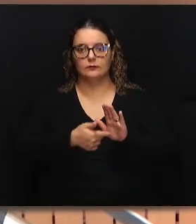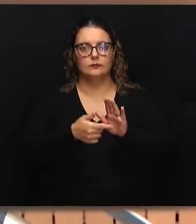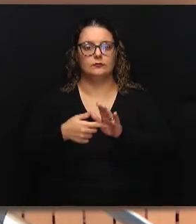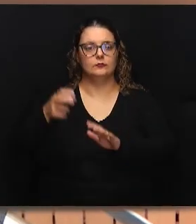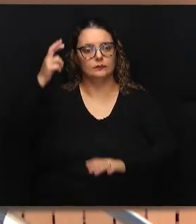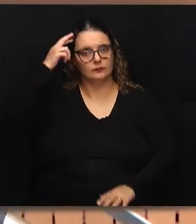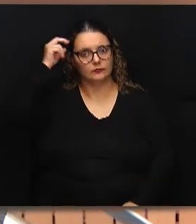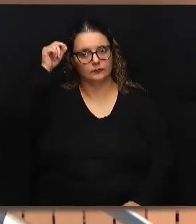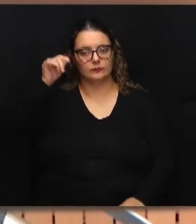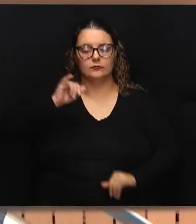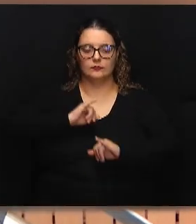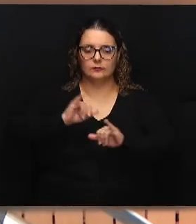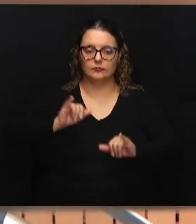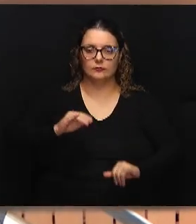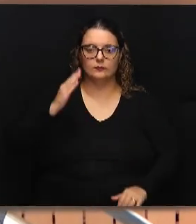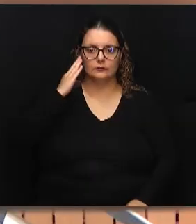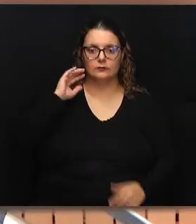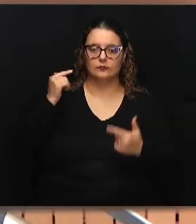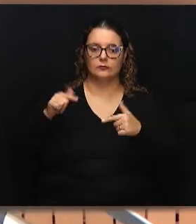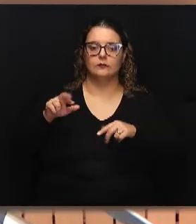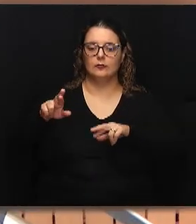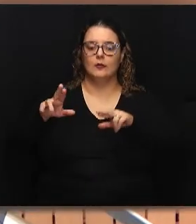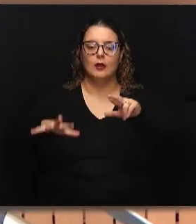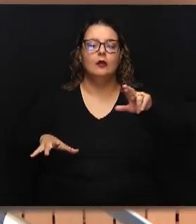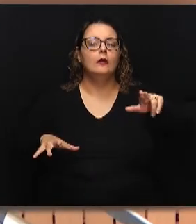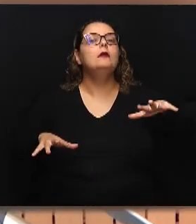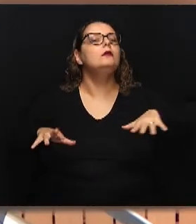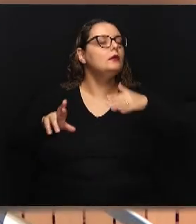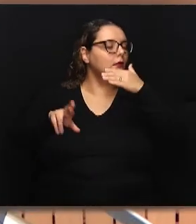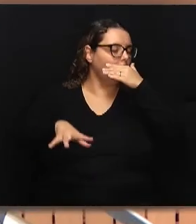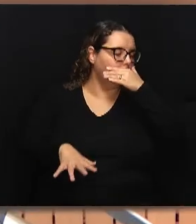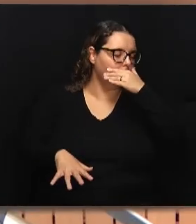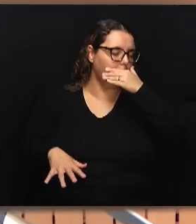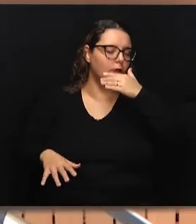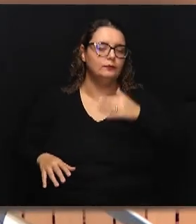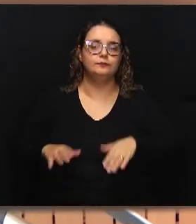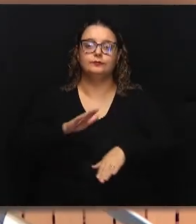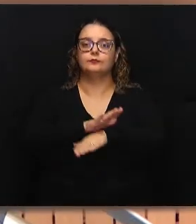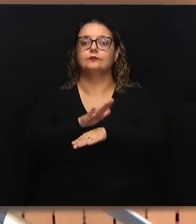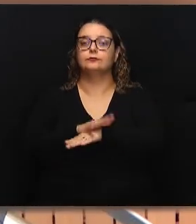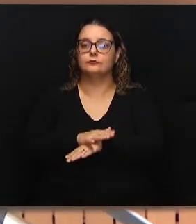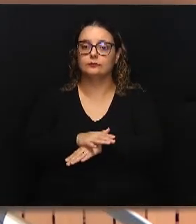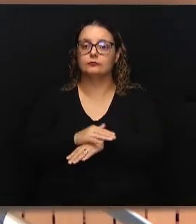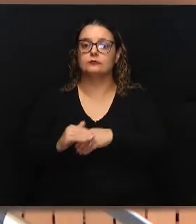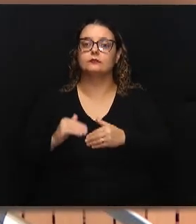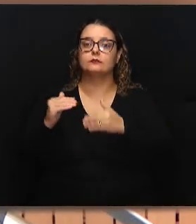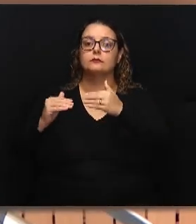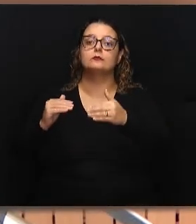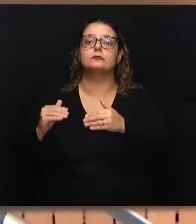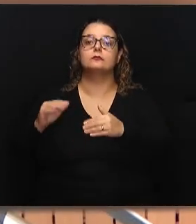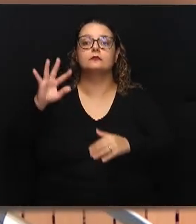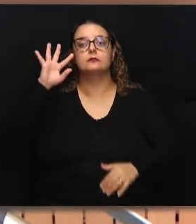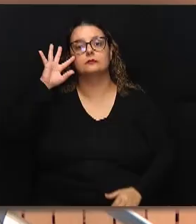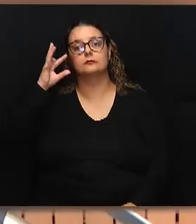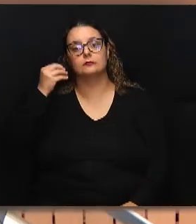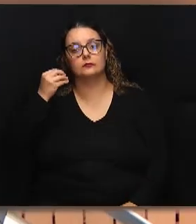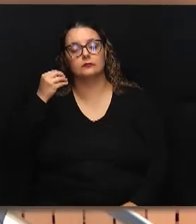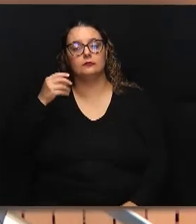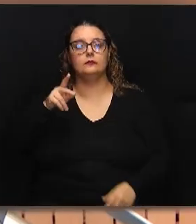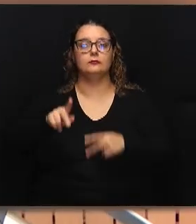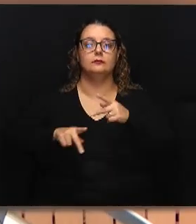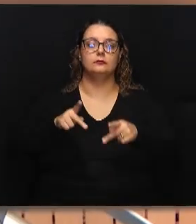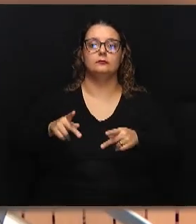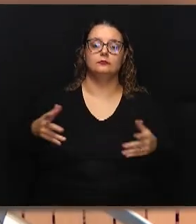culturais, os saberes locais, regionais, contribuindo para a formação de público, estimulando as pessoas a ocupar